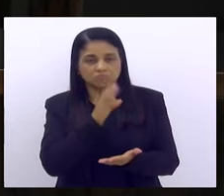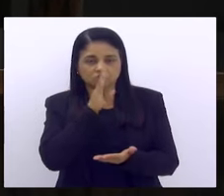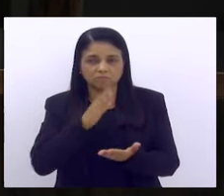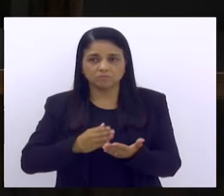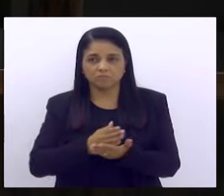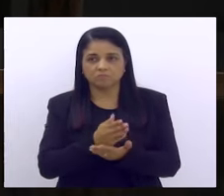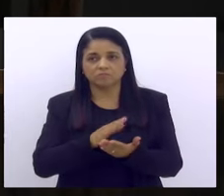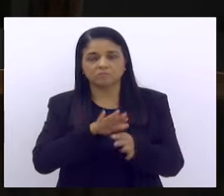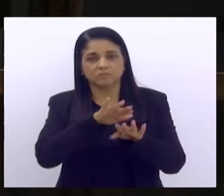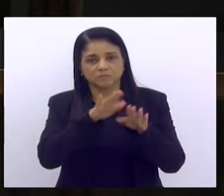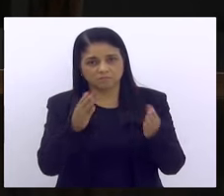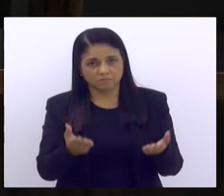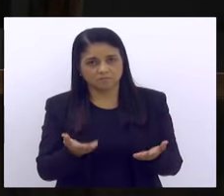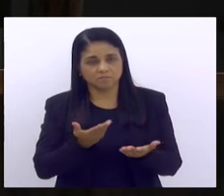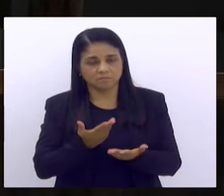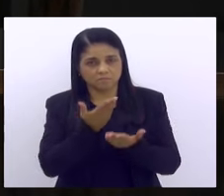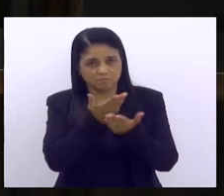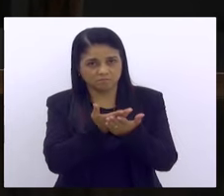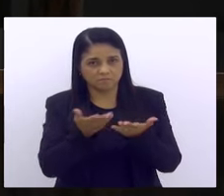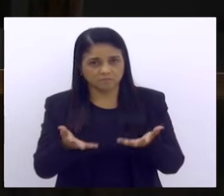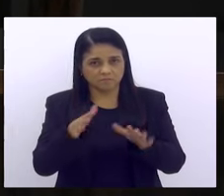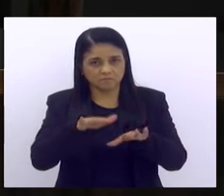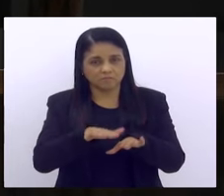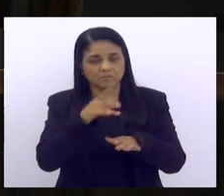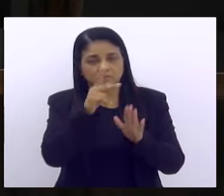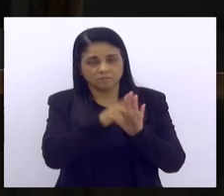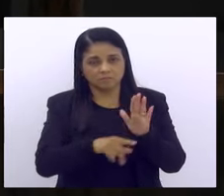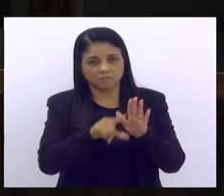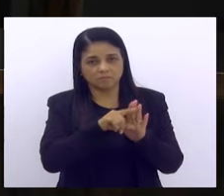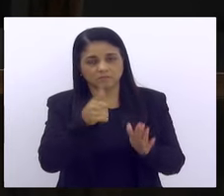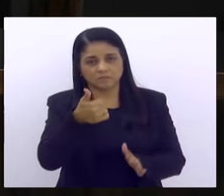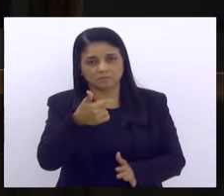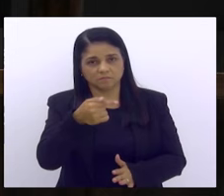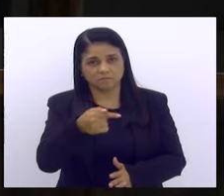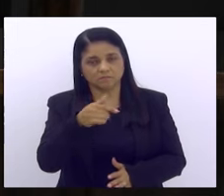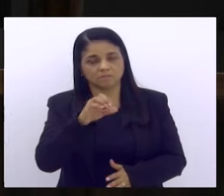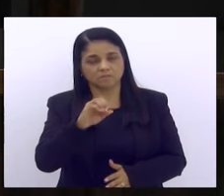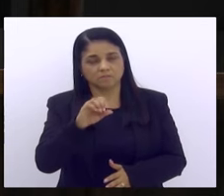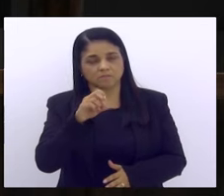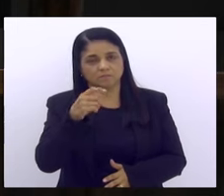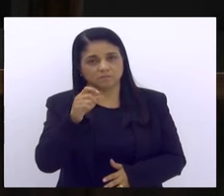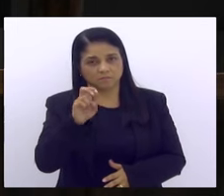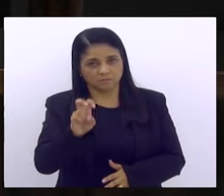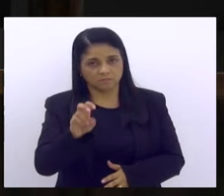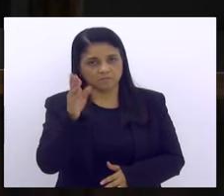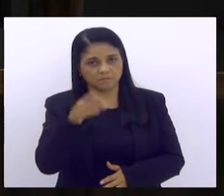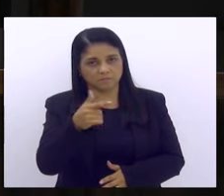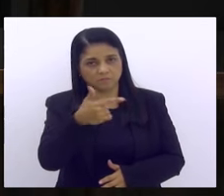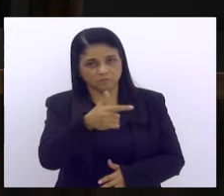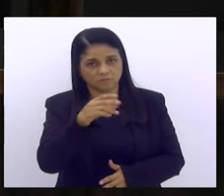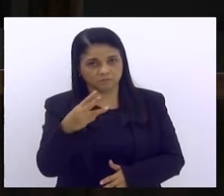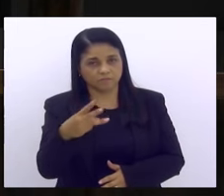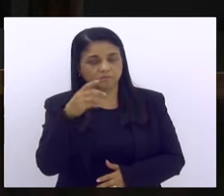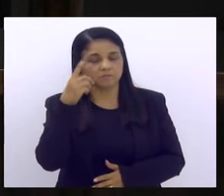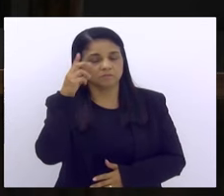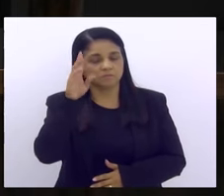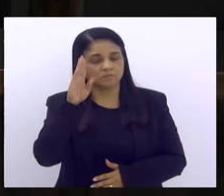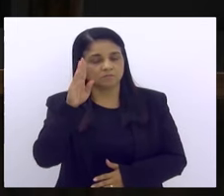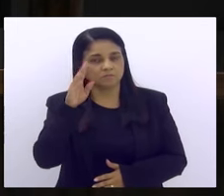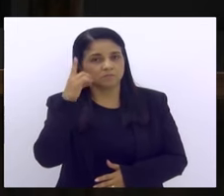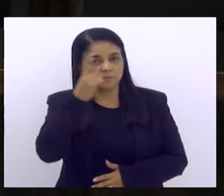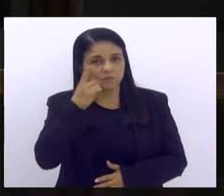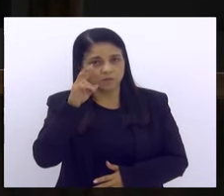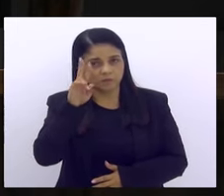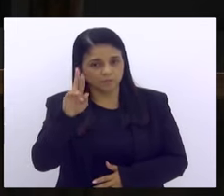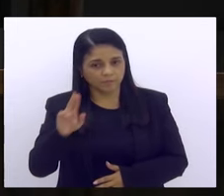aprovado. Requerimento de inclusão do projeto de lei 1705, de 23, do deputado Brazão. Senhores que aprovam, mandam como